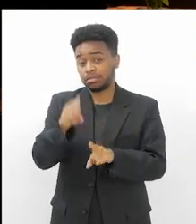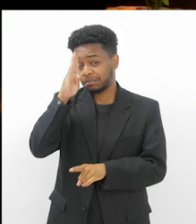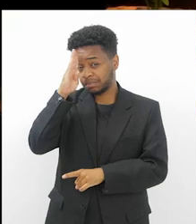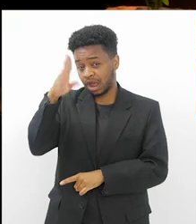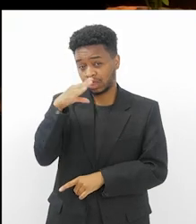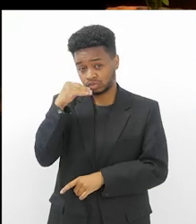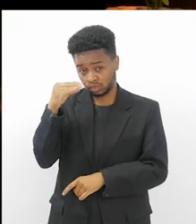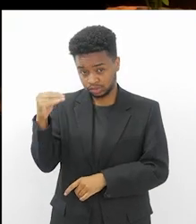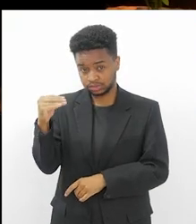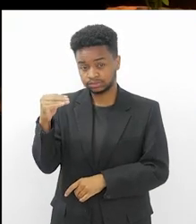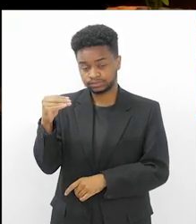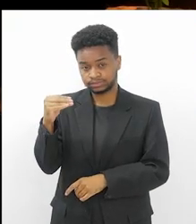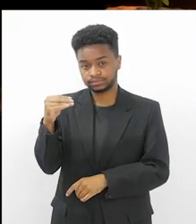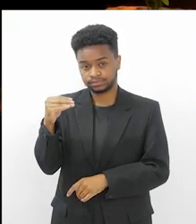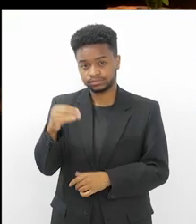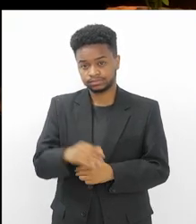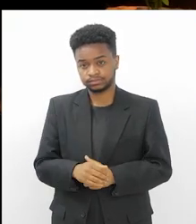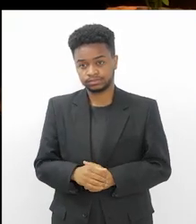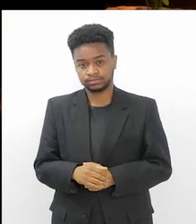principalmente adolescentes,